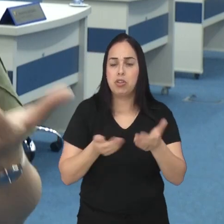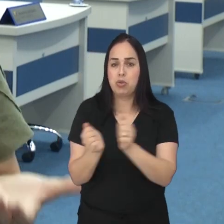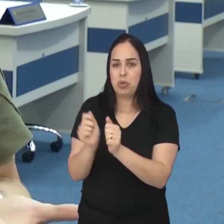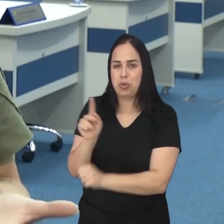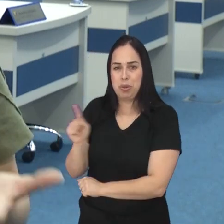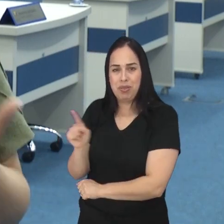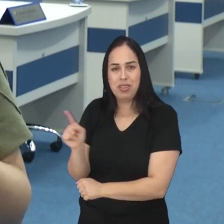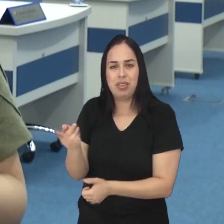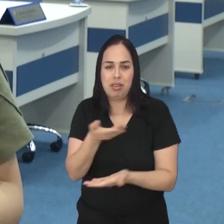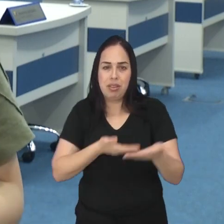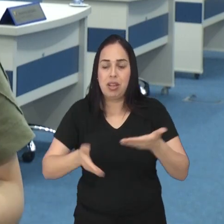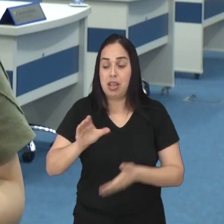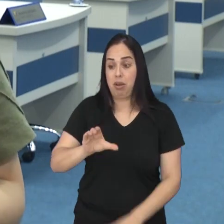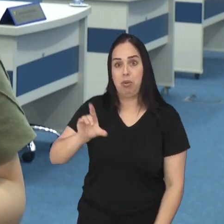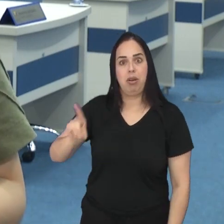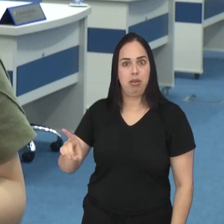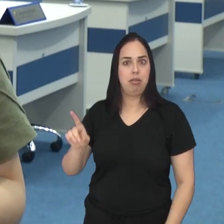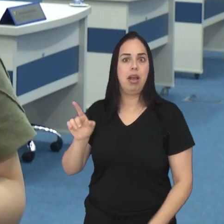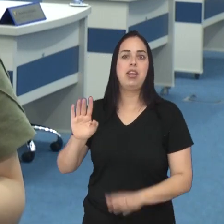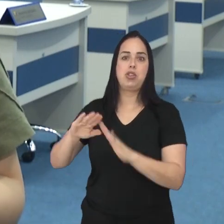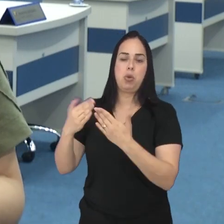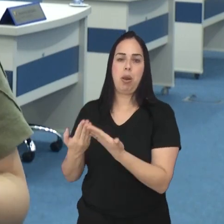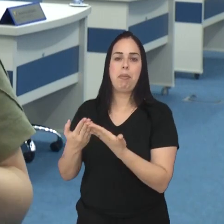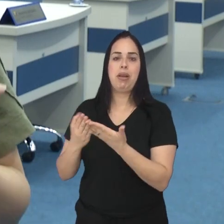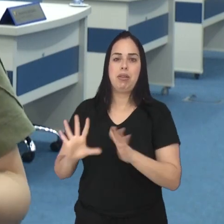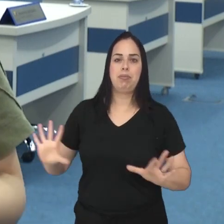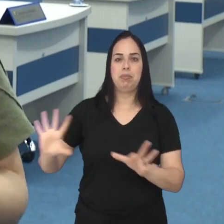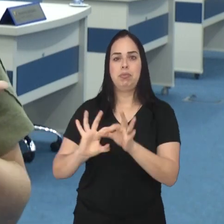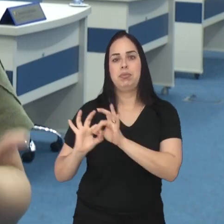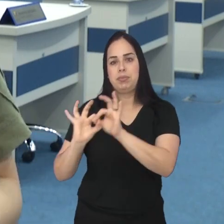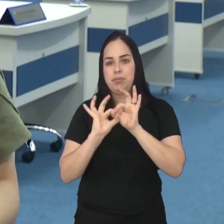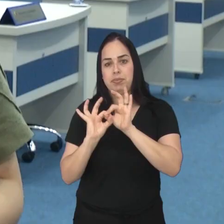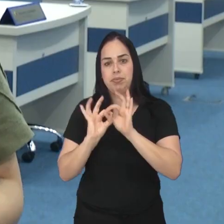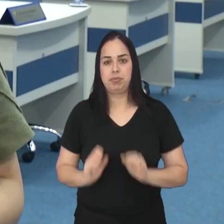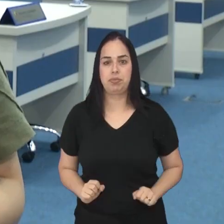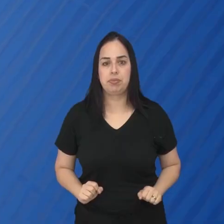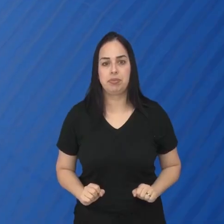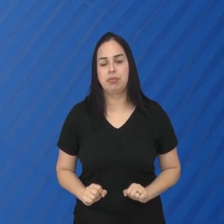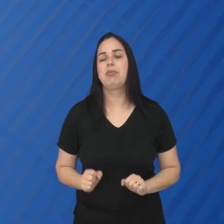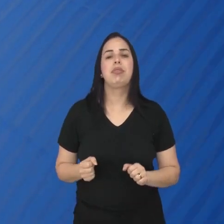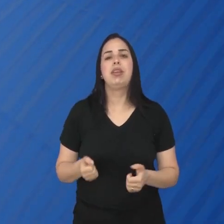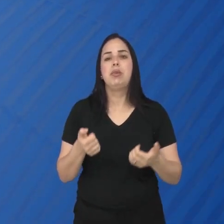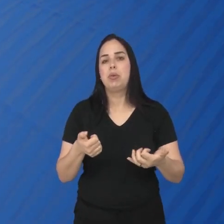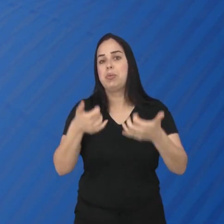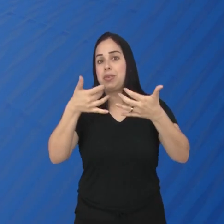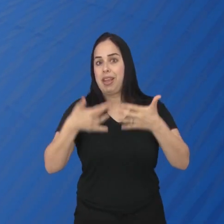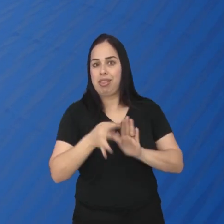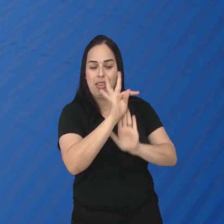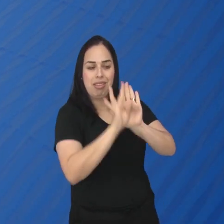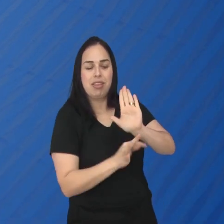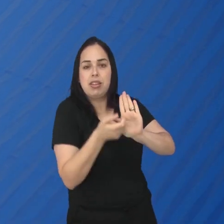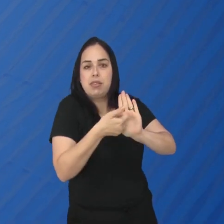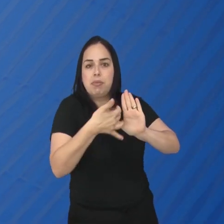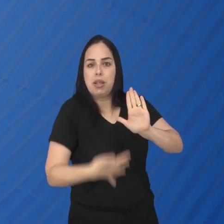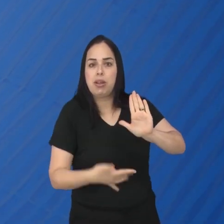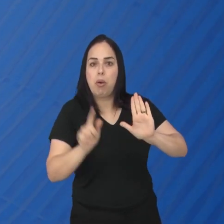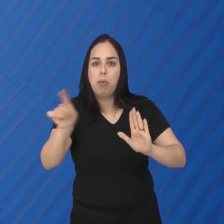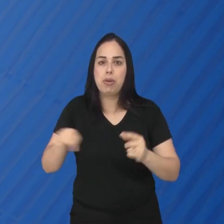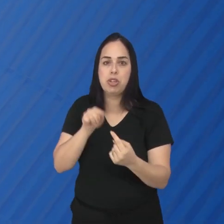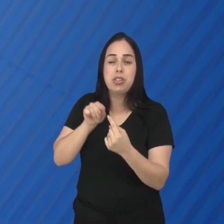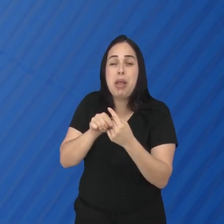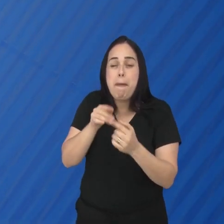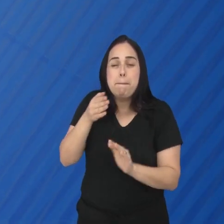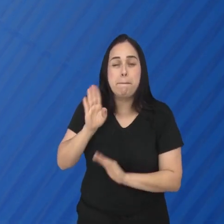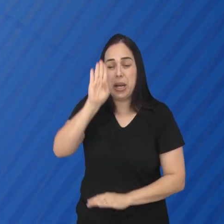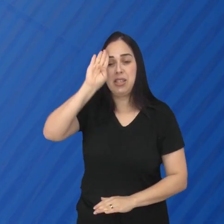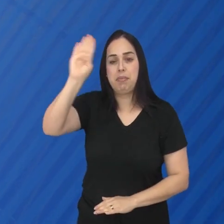si, com os professores e também com a coordenação escolar, para criar uma rede de apoio sólida. Segundo a justificativa, o principal objetivo